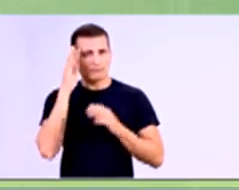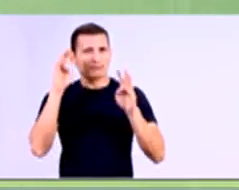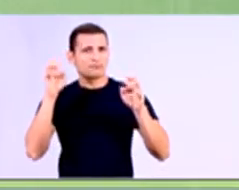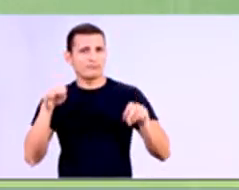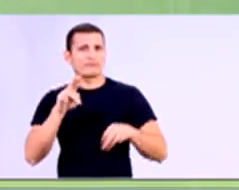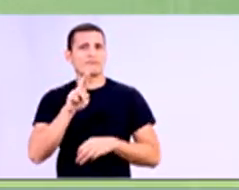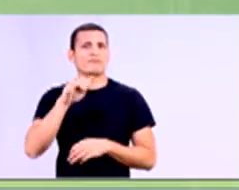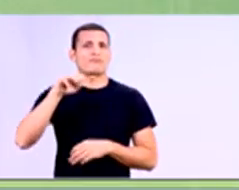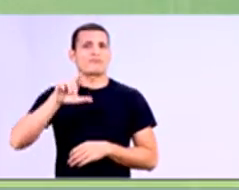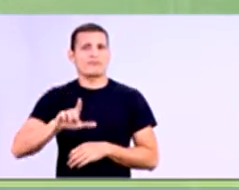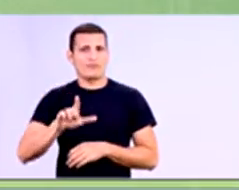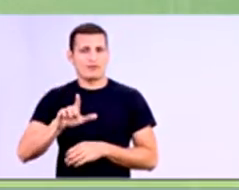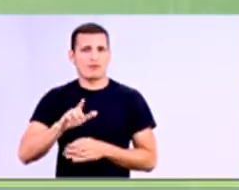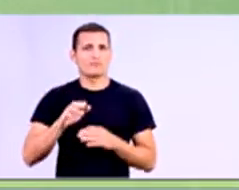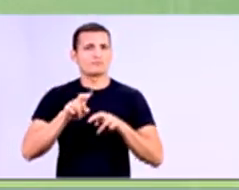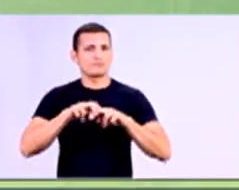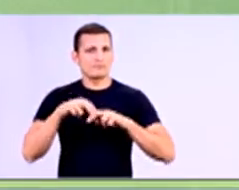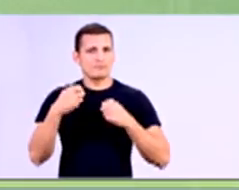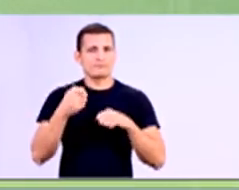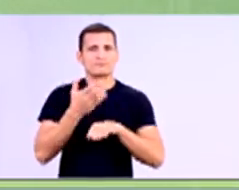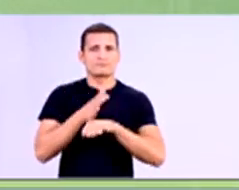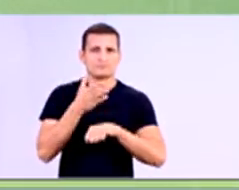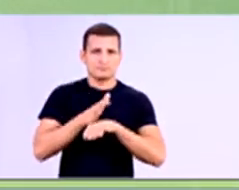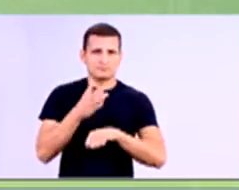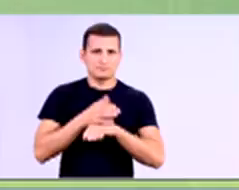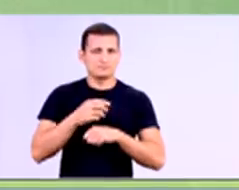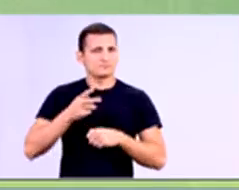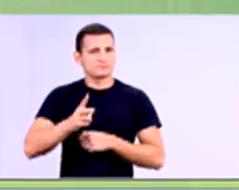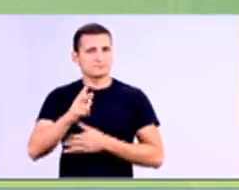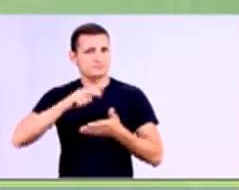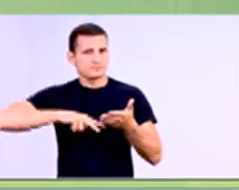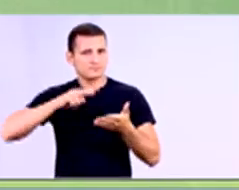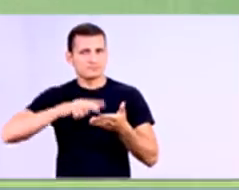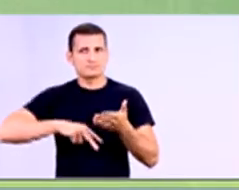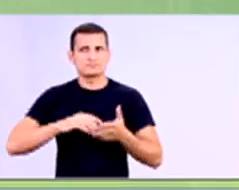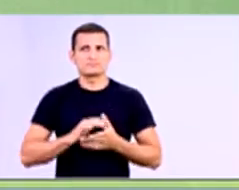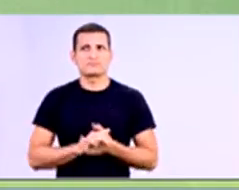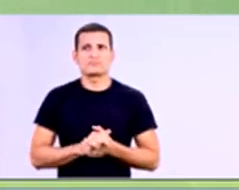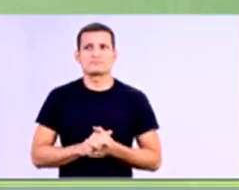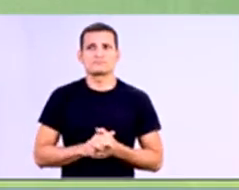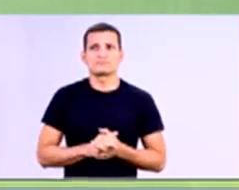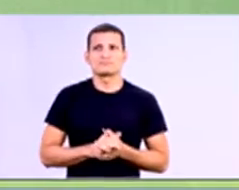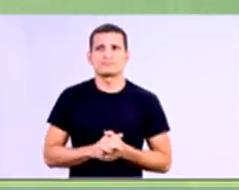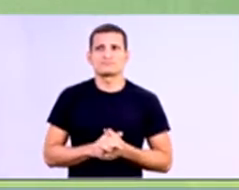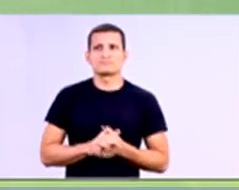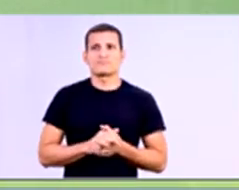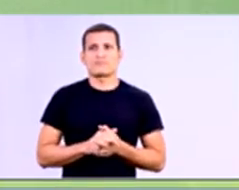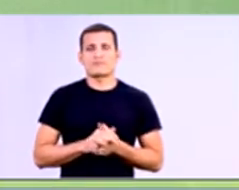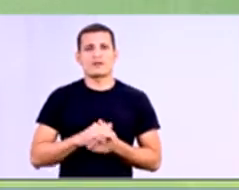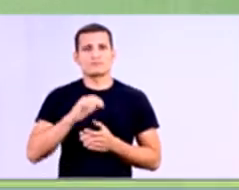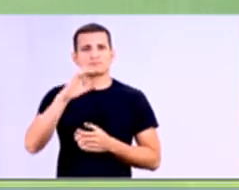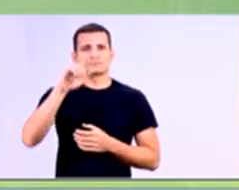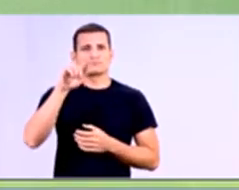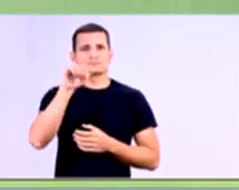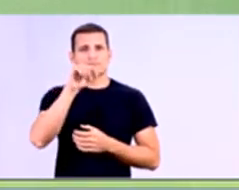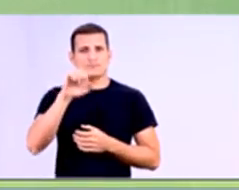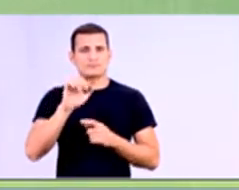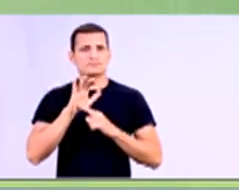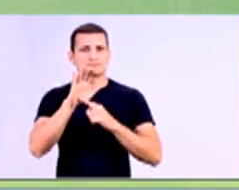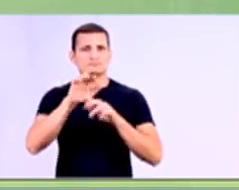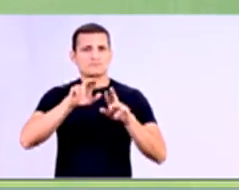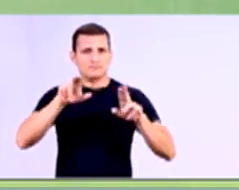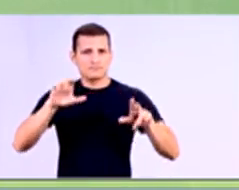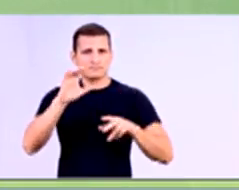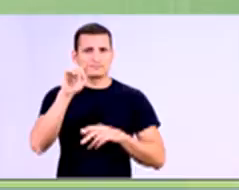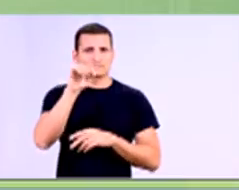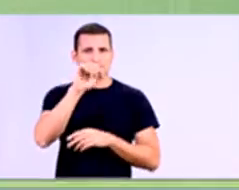bem de UML, tá? Então, é por isso que tem que praticar e tem que sempre estar lendo. Vamos voltar para o slide. Diagrama de classe. Mostra as diferentes classes